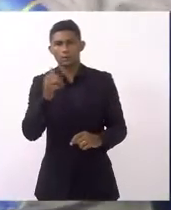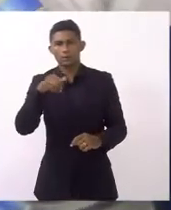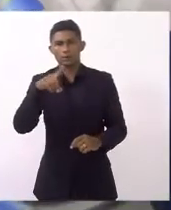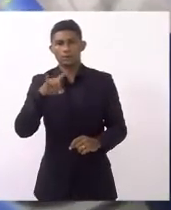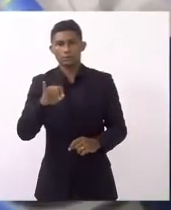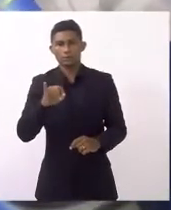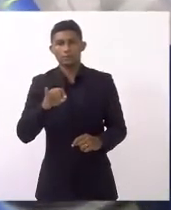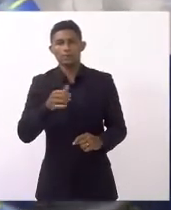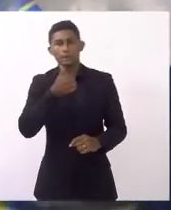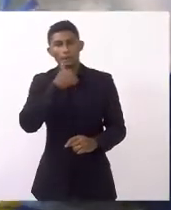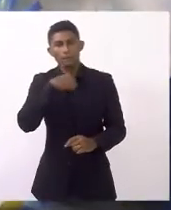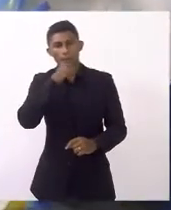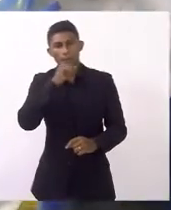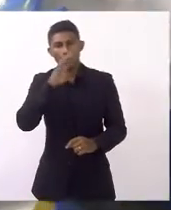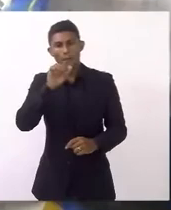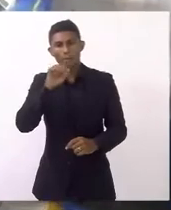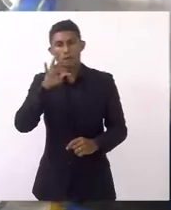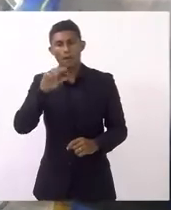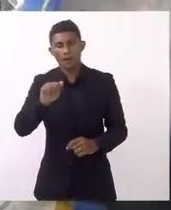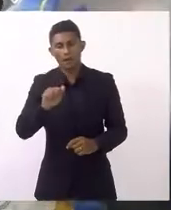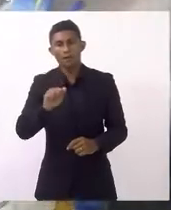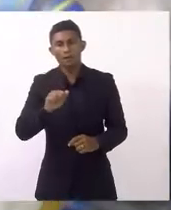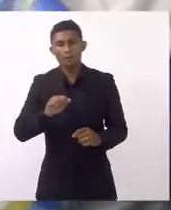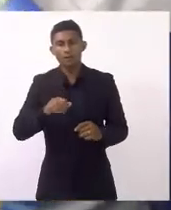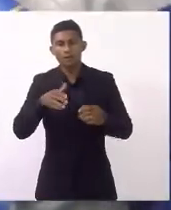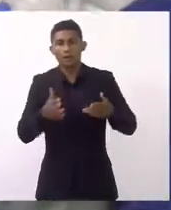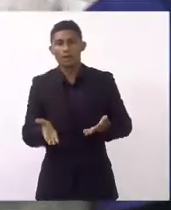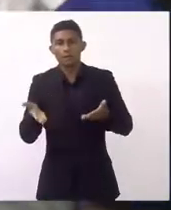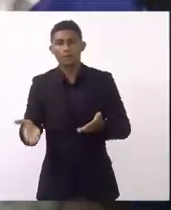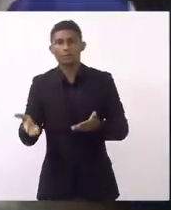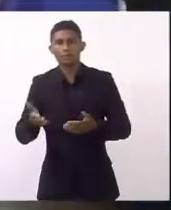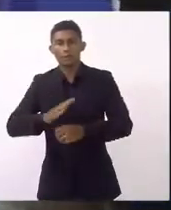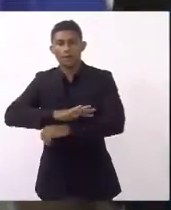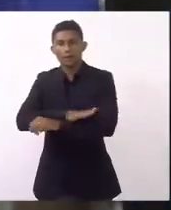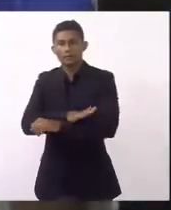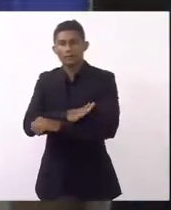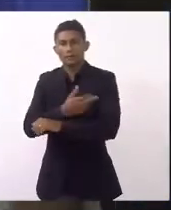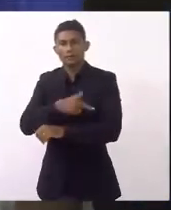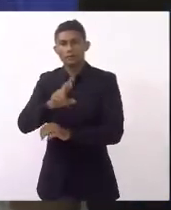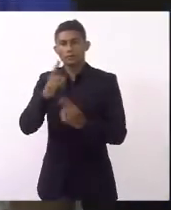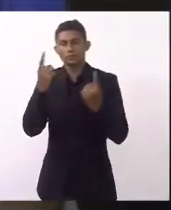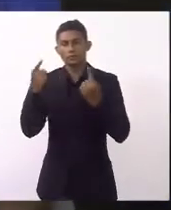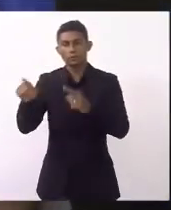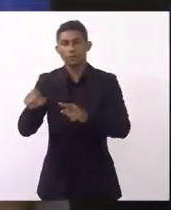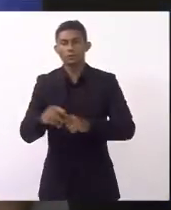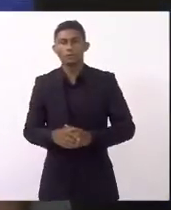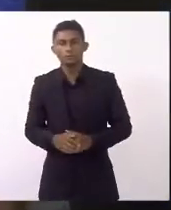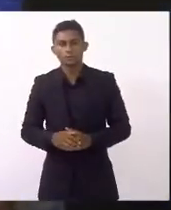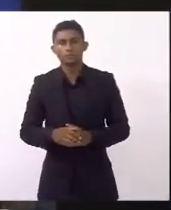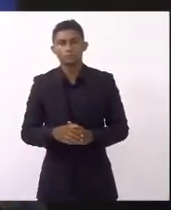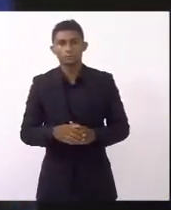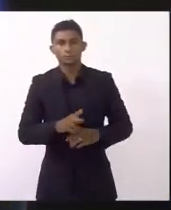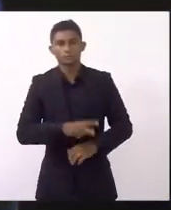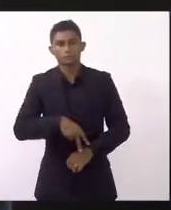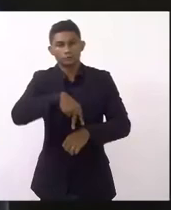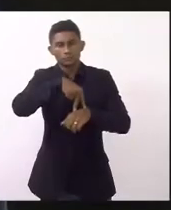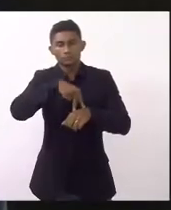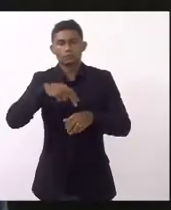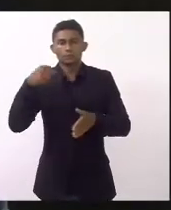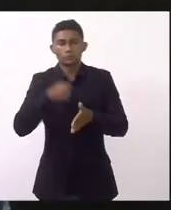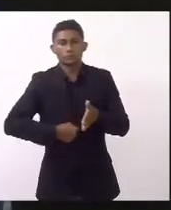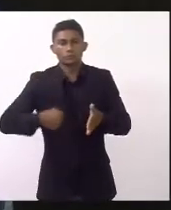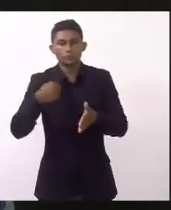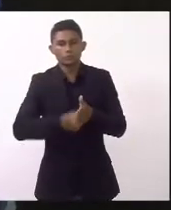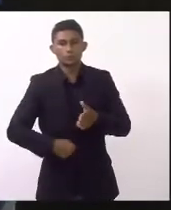homenagem mãe Beata de Iemanjá contra o racismo religioso reconhecendo o seu papel de luta